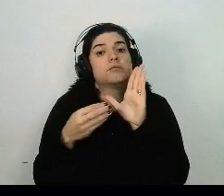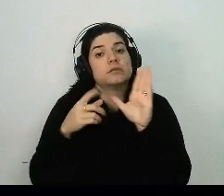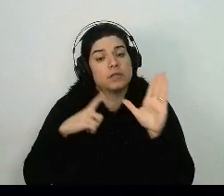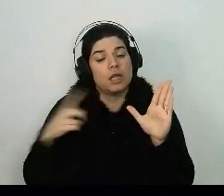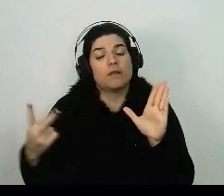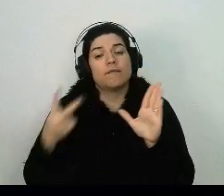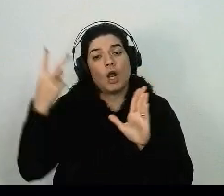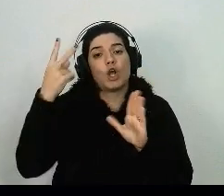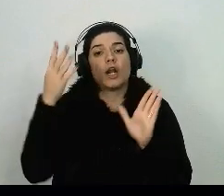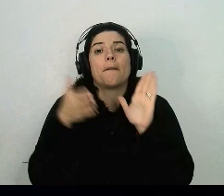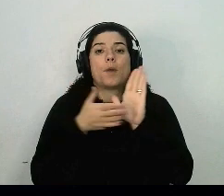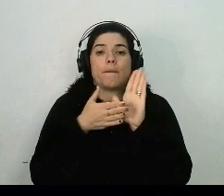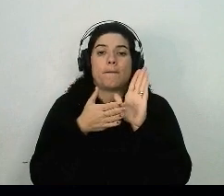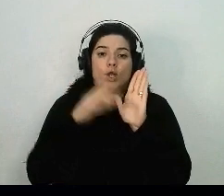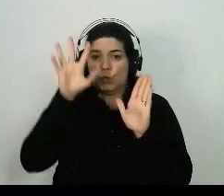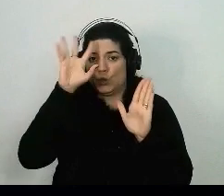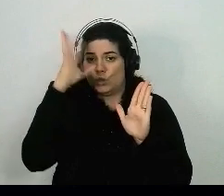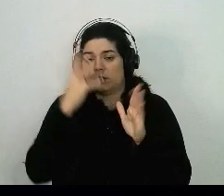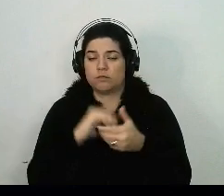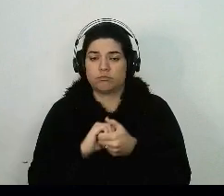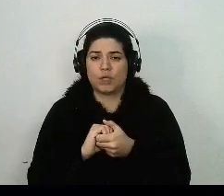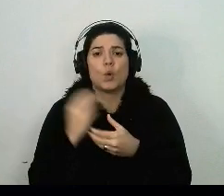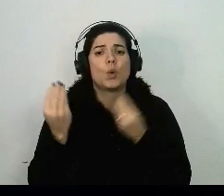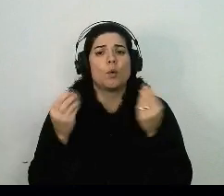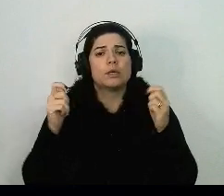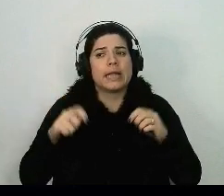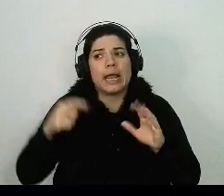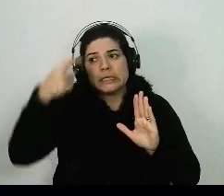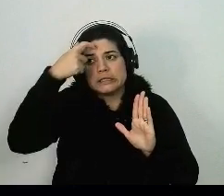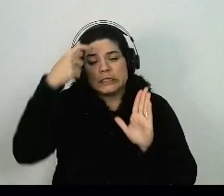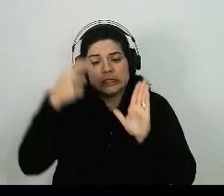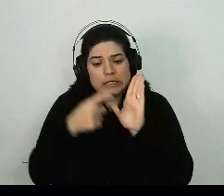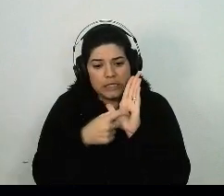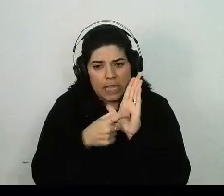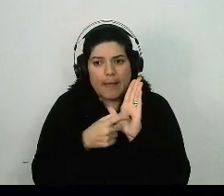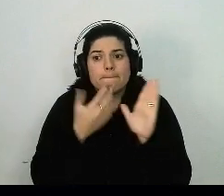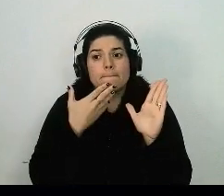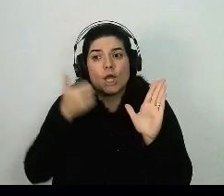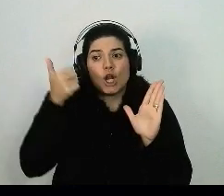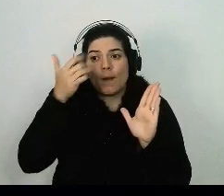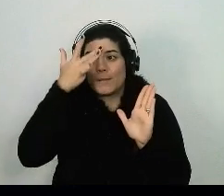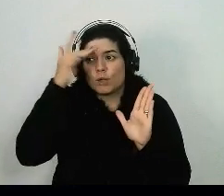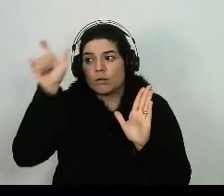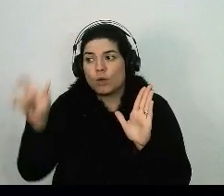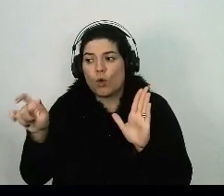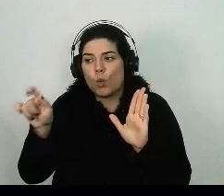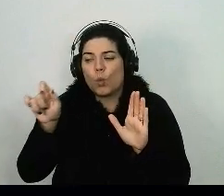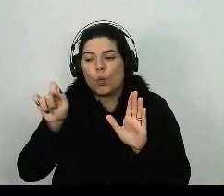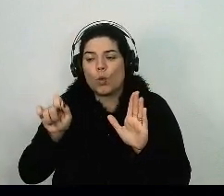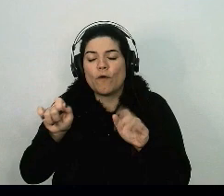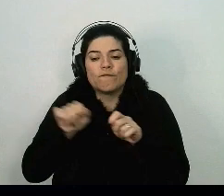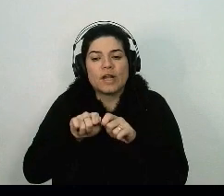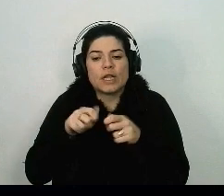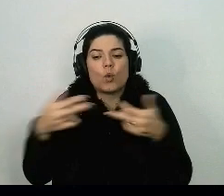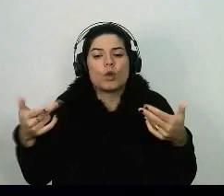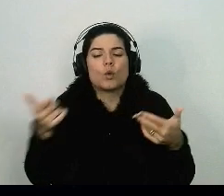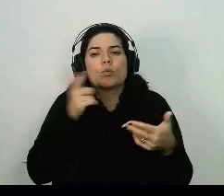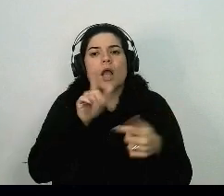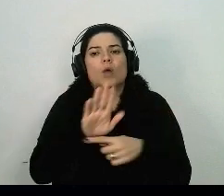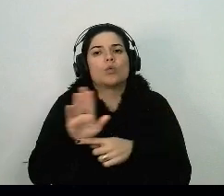Então, como que a IA consegue melhorar a forma como os usuários fazem as coisas? Então, vamos trazer algumas definições de como que a IA